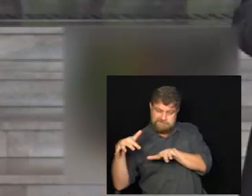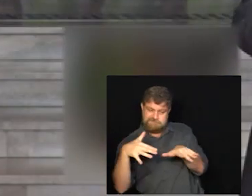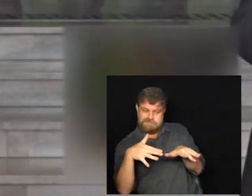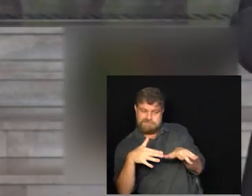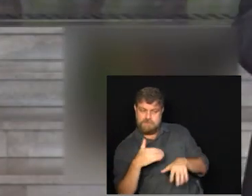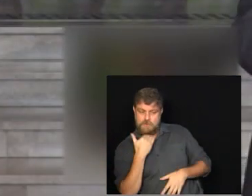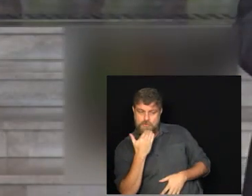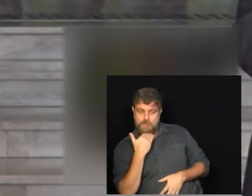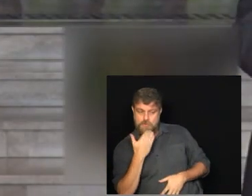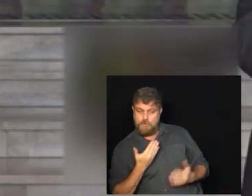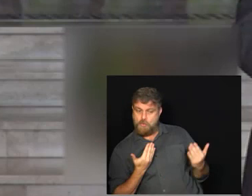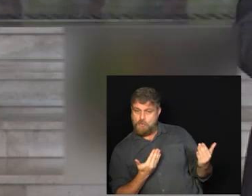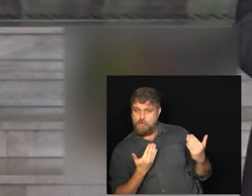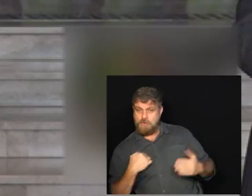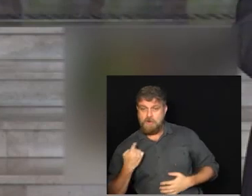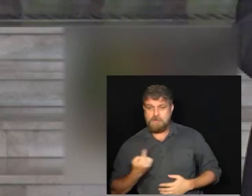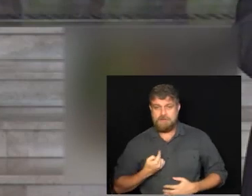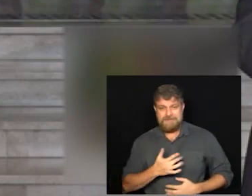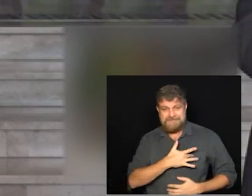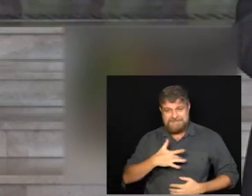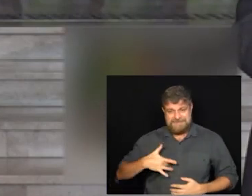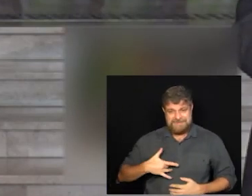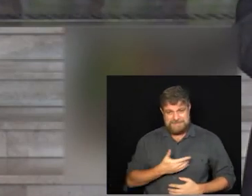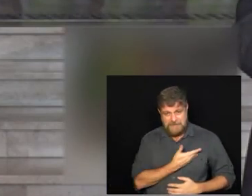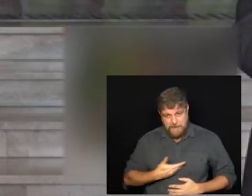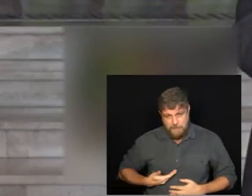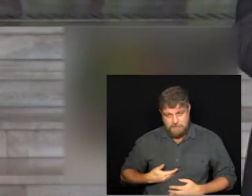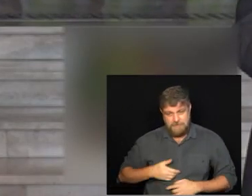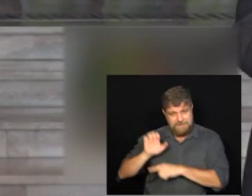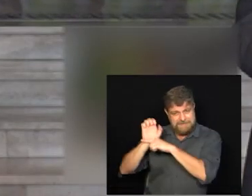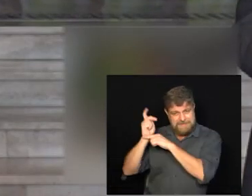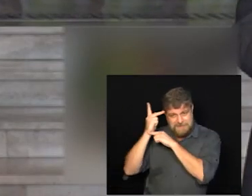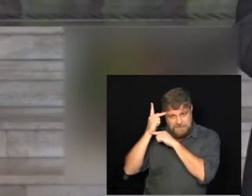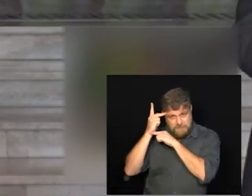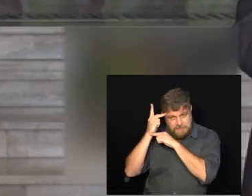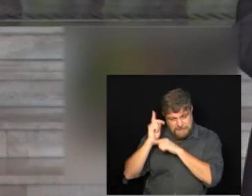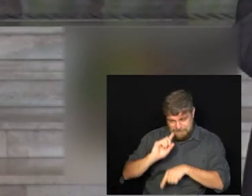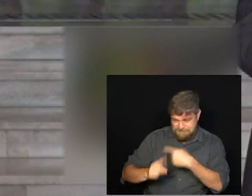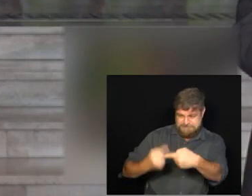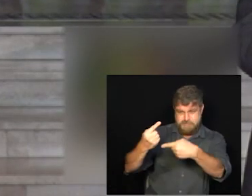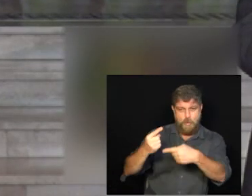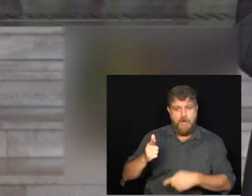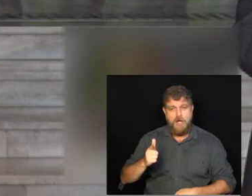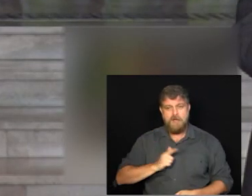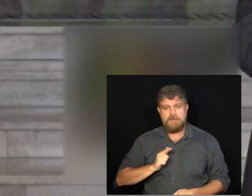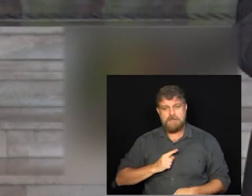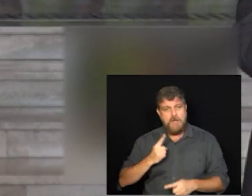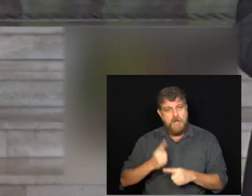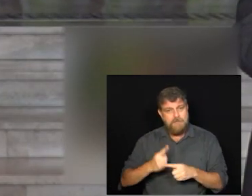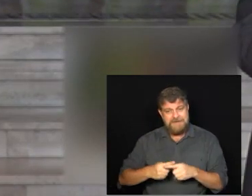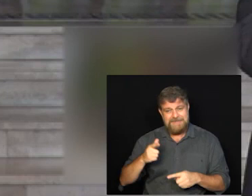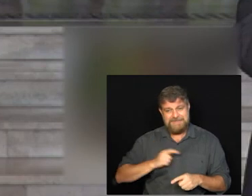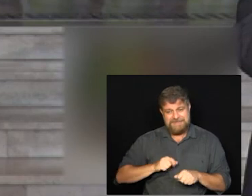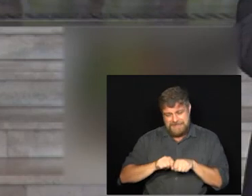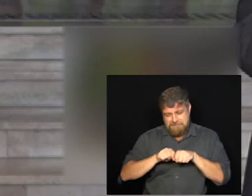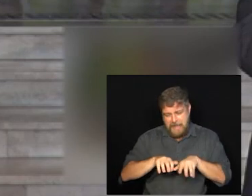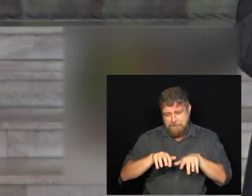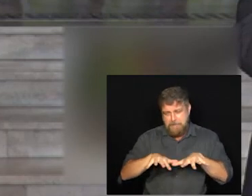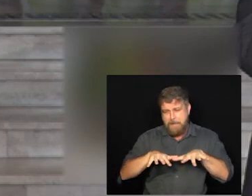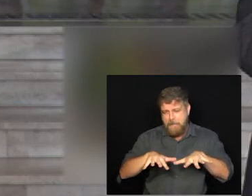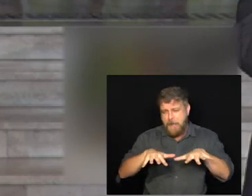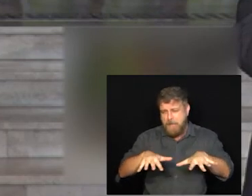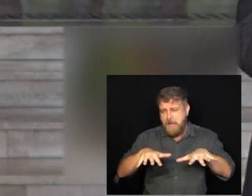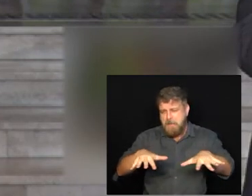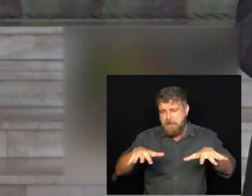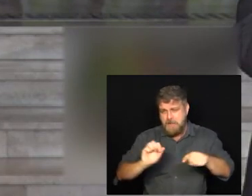Vamos expandir ainda mais o sistema de saúde pública aqui no estado de São Paulo, dada a circunstância da expansão do vírus,